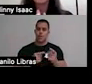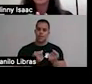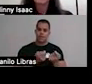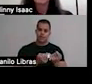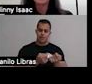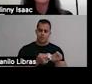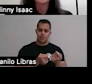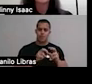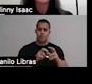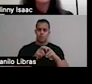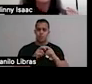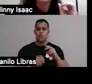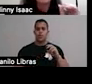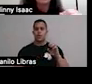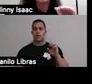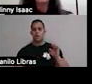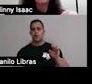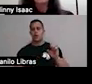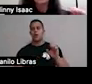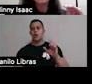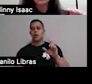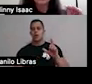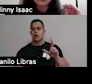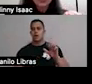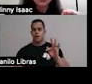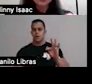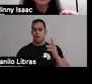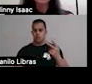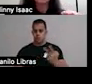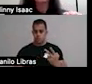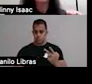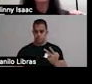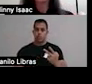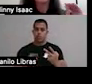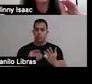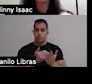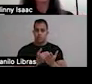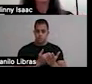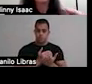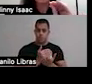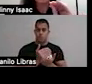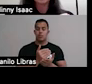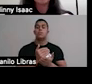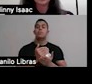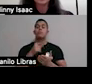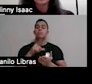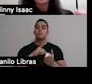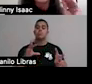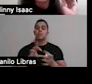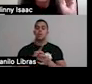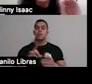fator, né, pelo EF2? Então, o EF2, esse fator de iniciação da tradução, ele vai estar junto a um